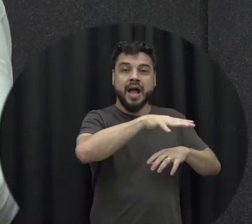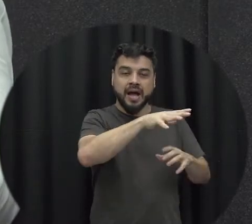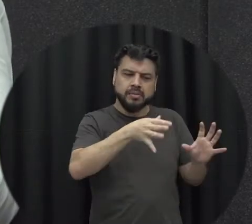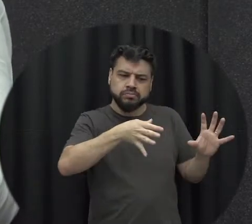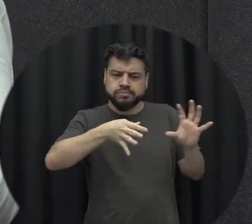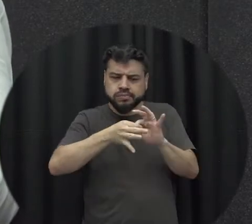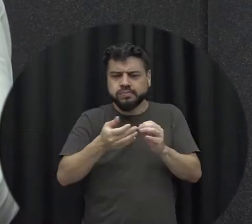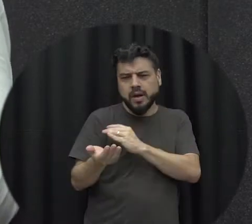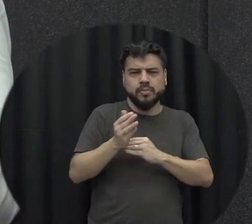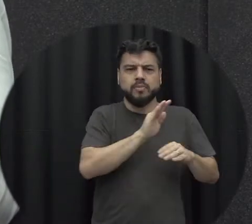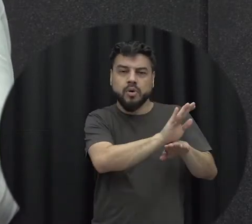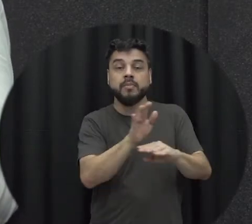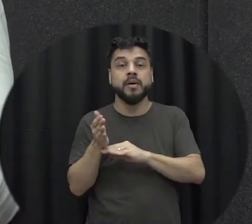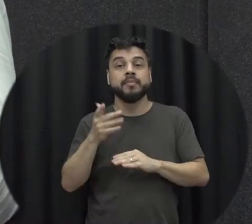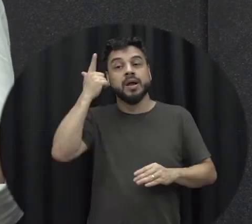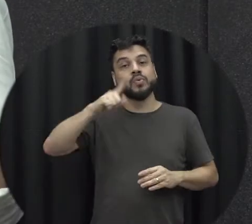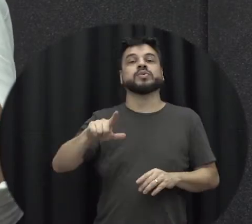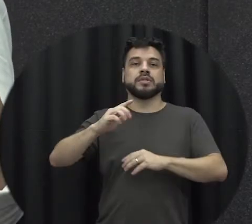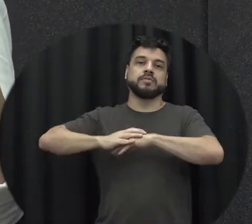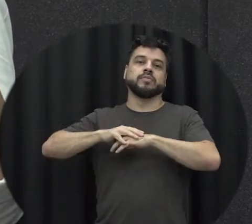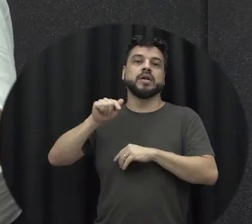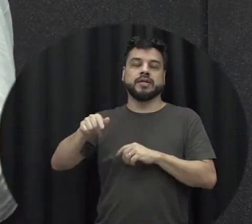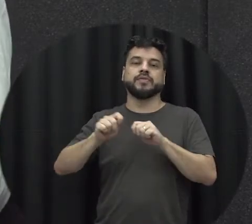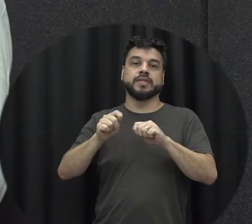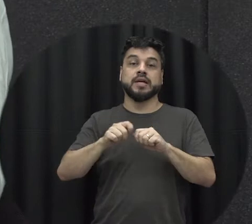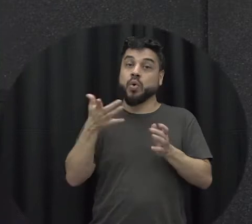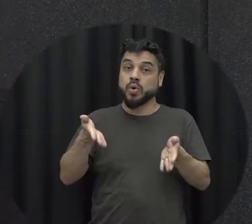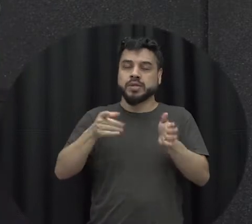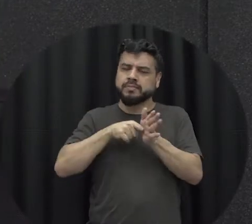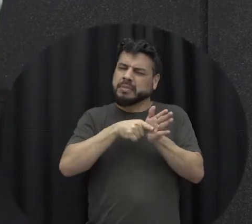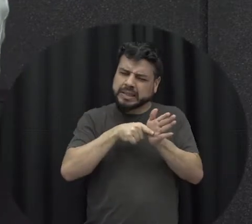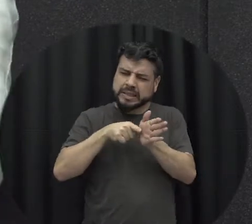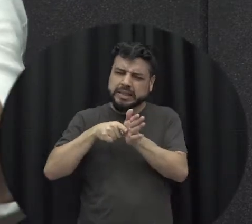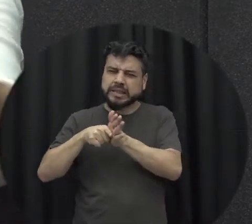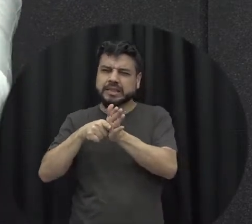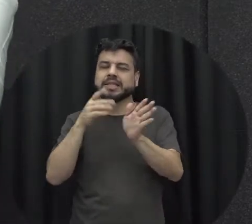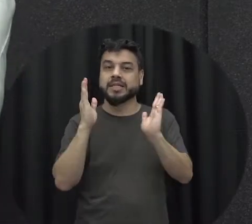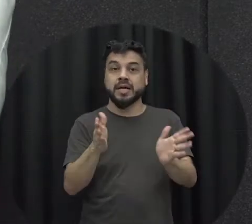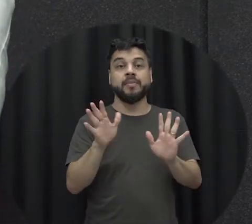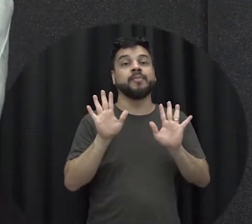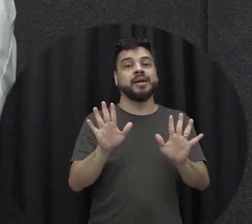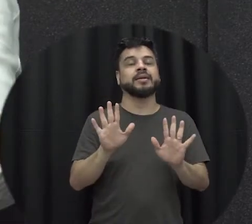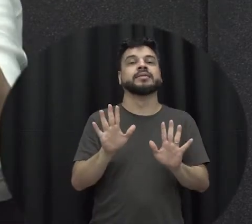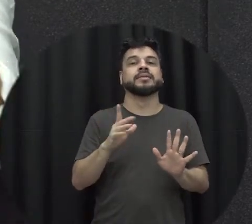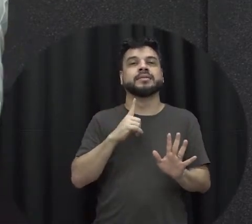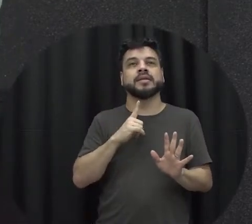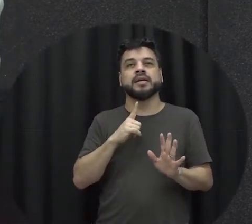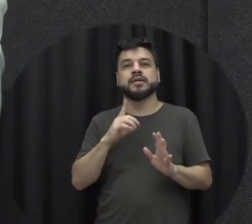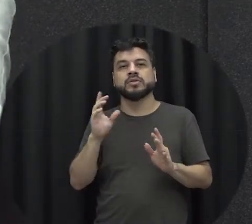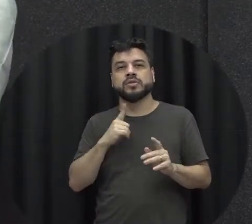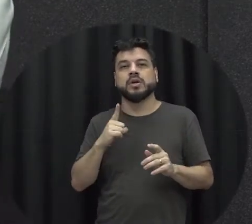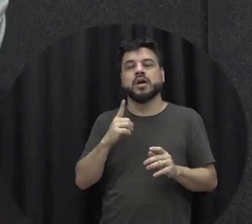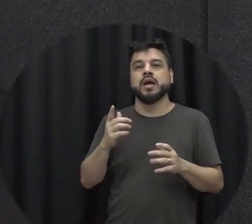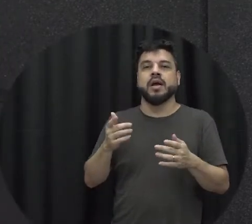funcione mesmo na prática. Hoje em dia já tem vários trabalhos, mas geralmente a gente tem uma contenção. Então tem que fechar